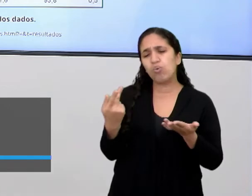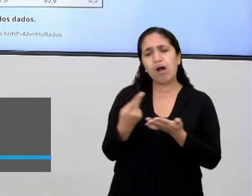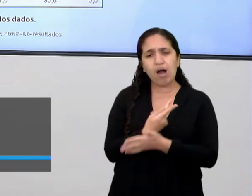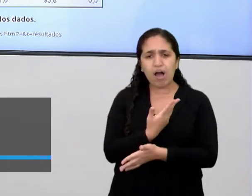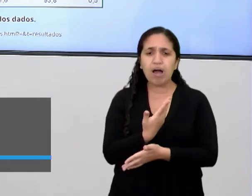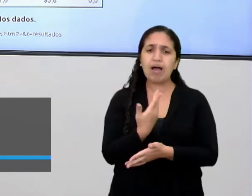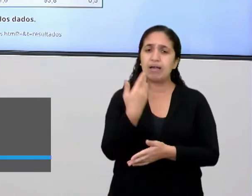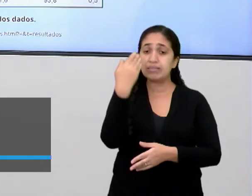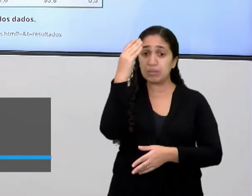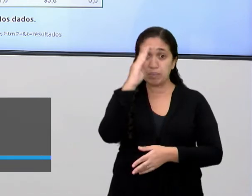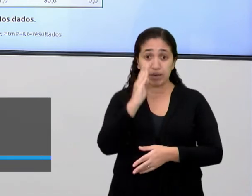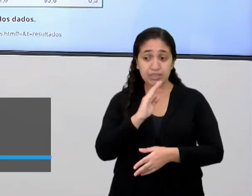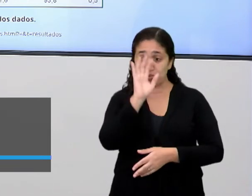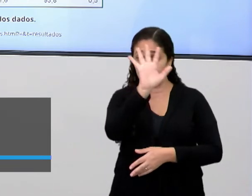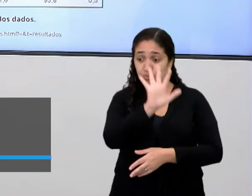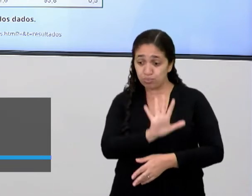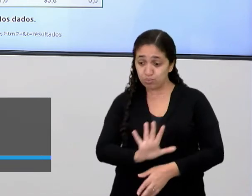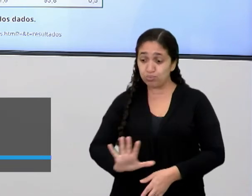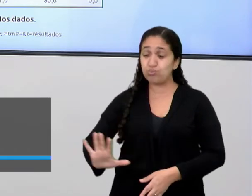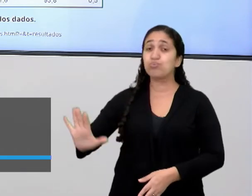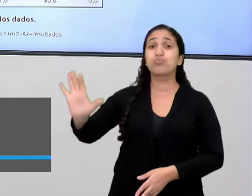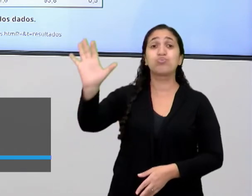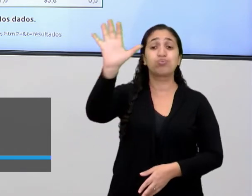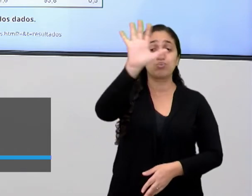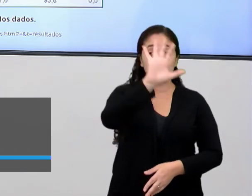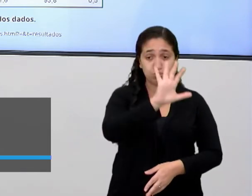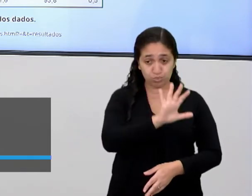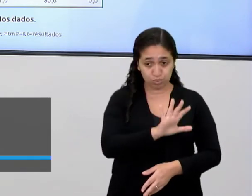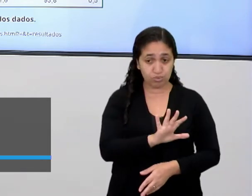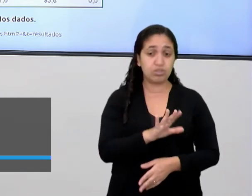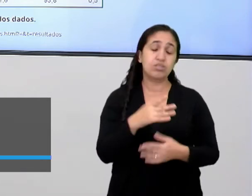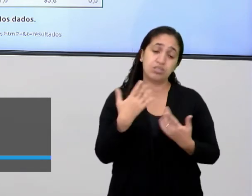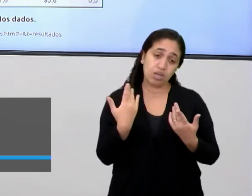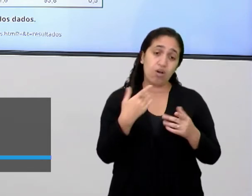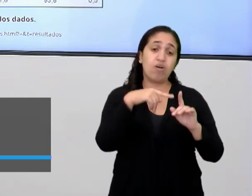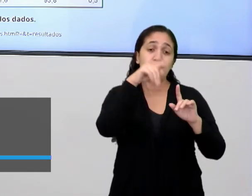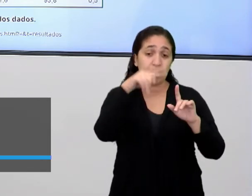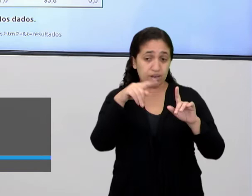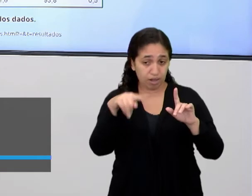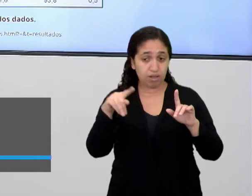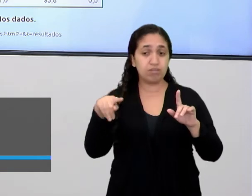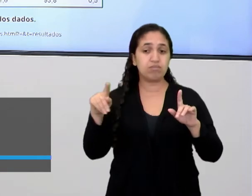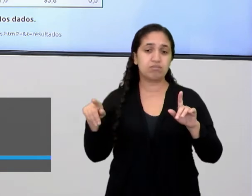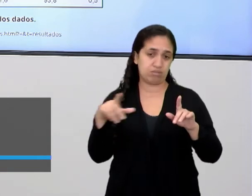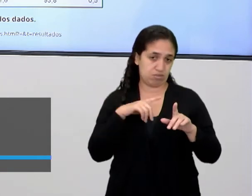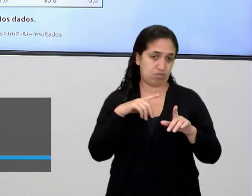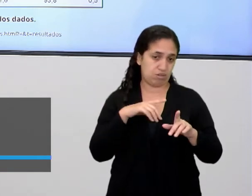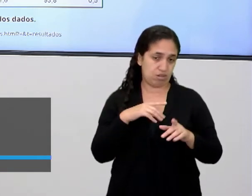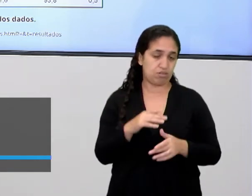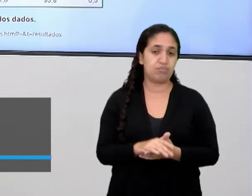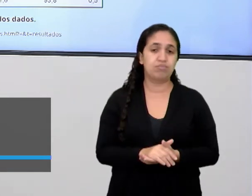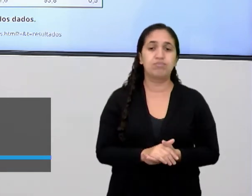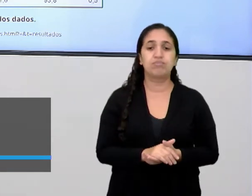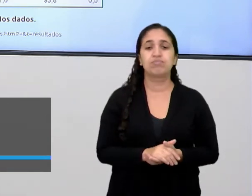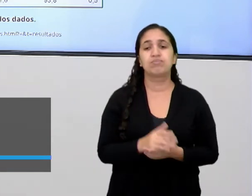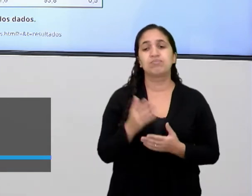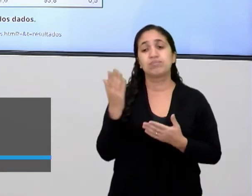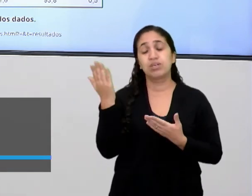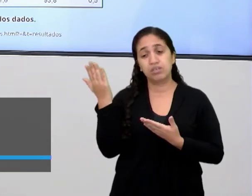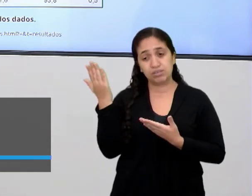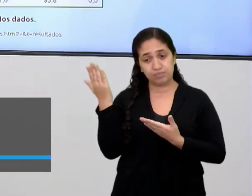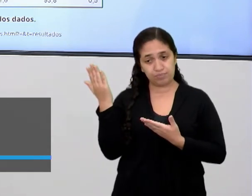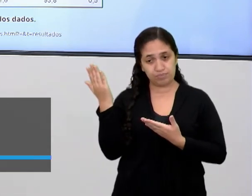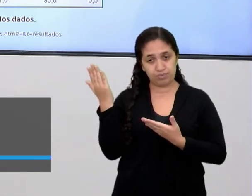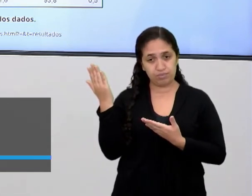Brasil é um país continental, como vocês sabem, então existe essa variação. Tudo bem? Veja que esses dados aí, eles